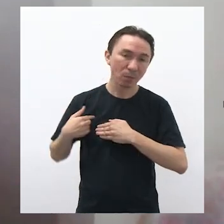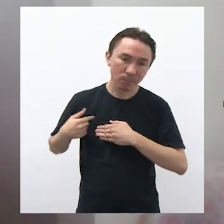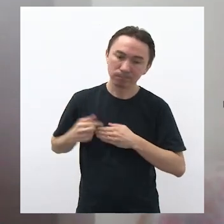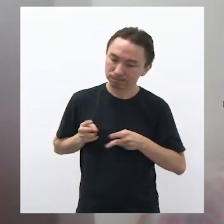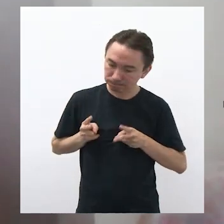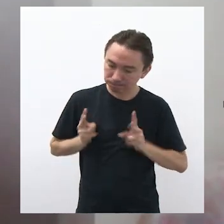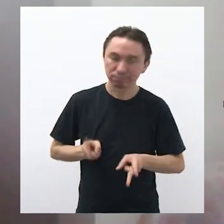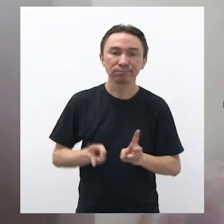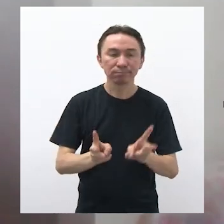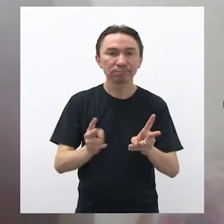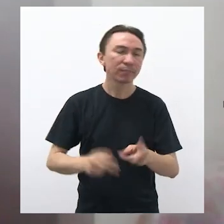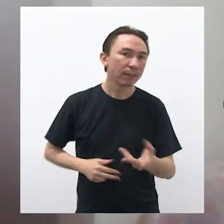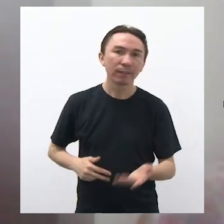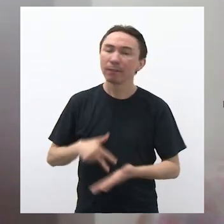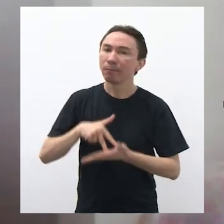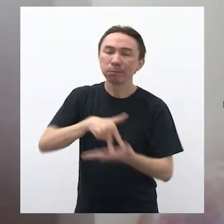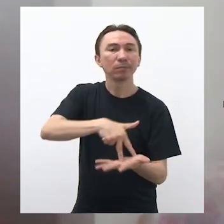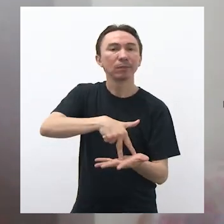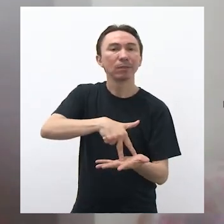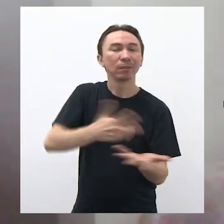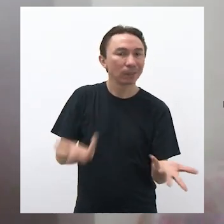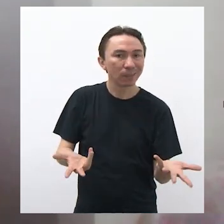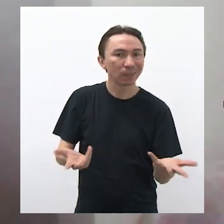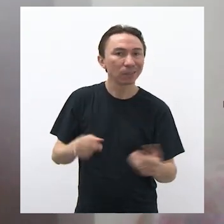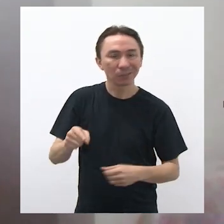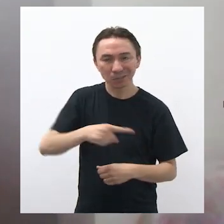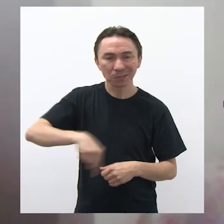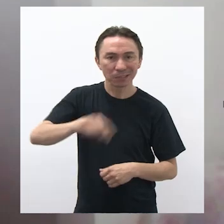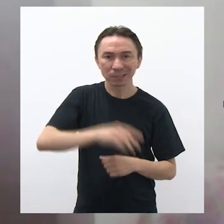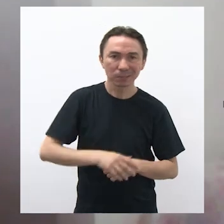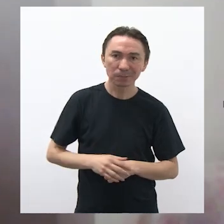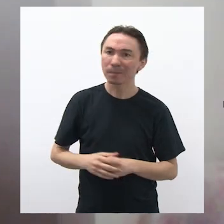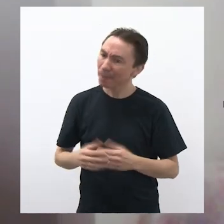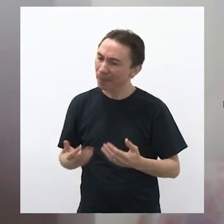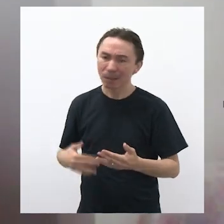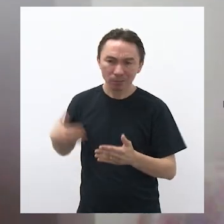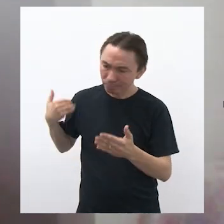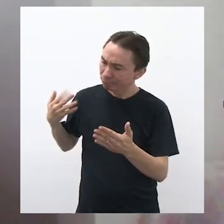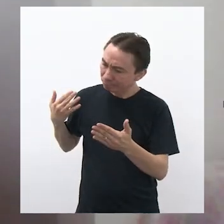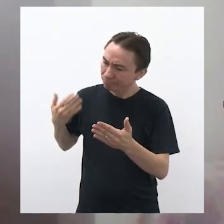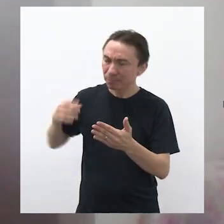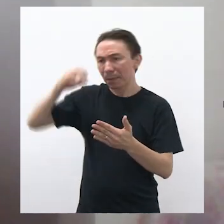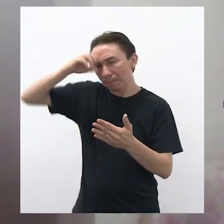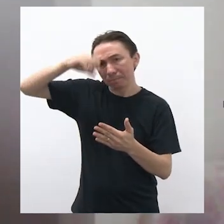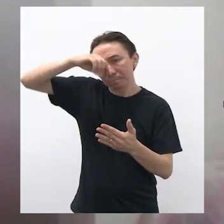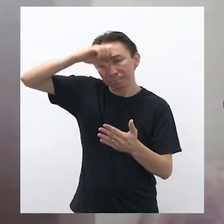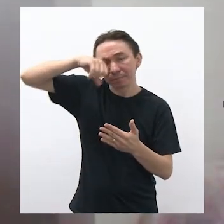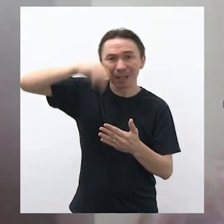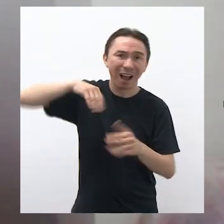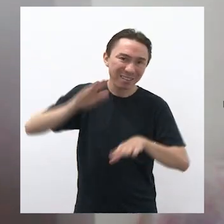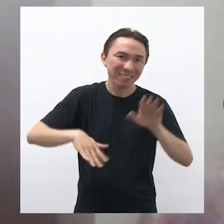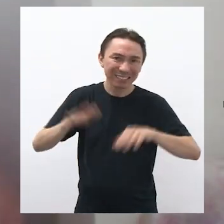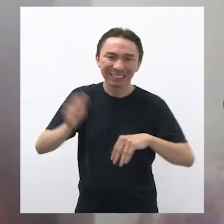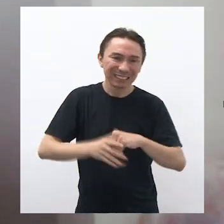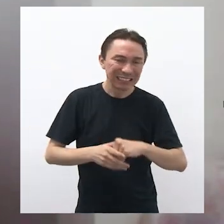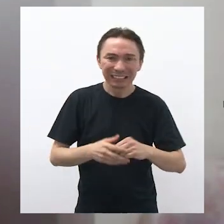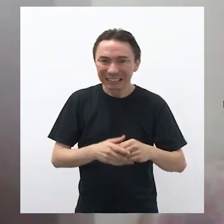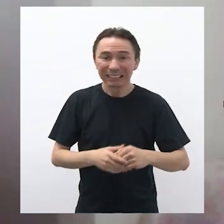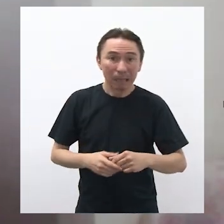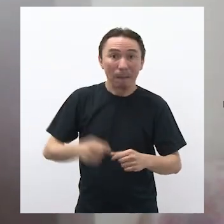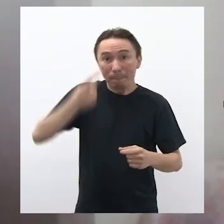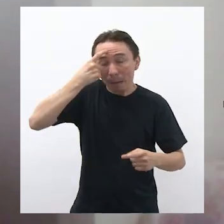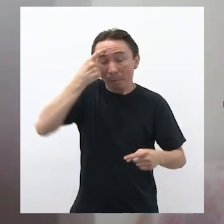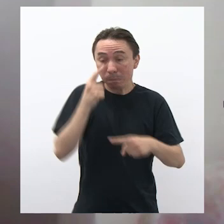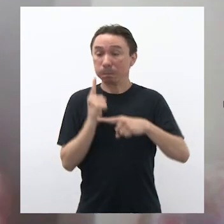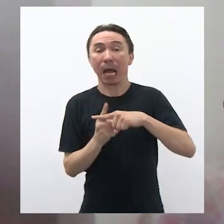confiantes, né, e aprendendo ao longo desse processo. E aí, às vezes, não vai ser tão confiante assim, mas tudo bem, faz parte do